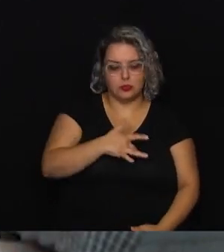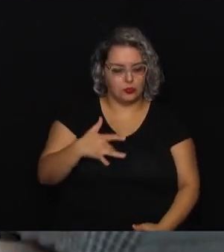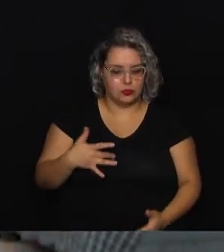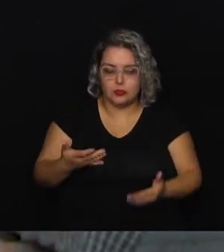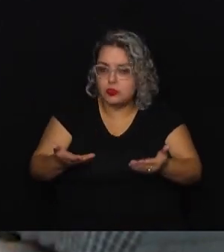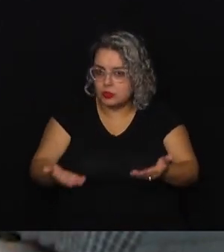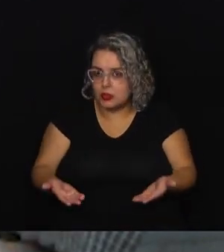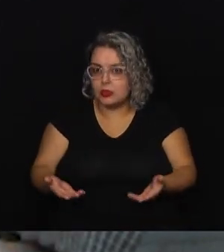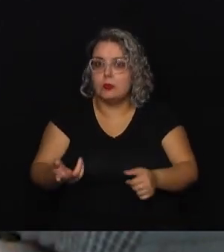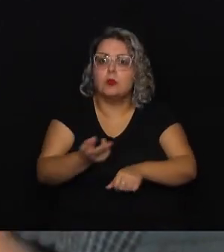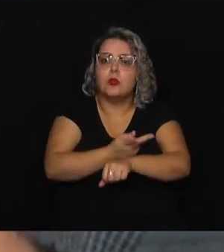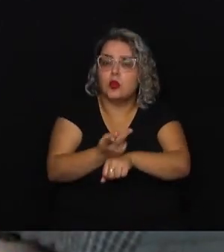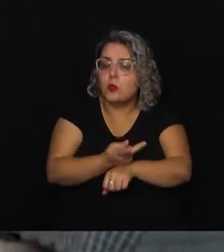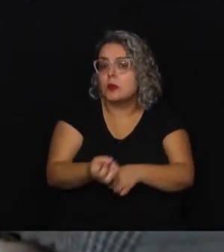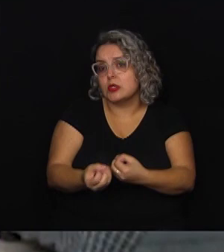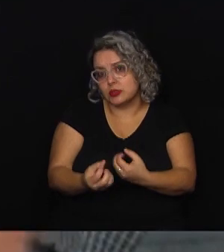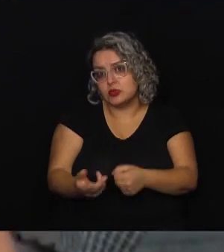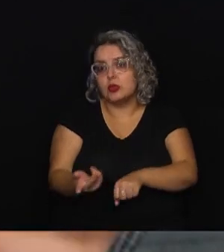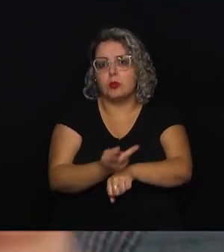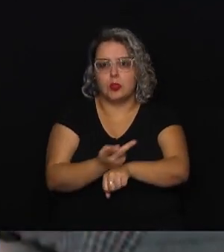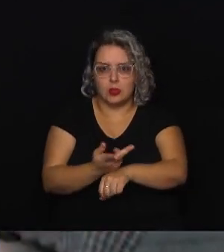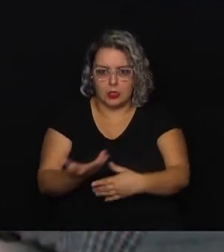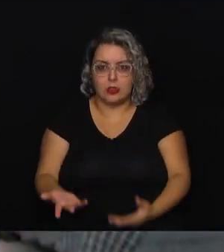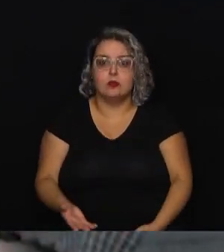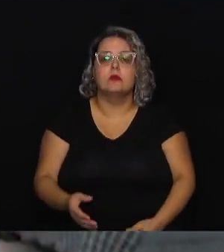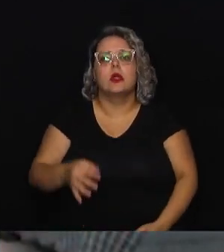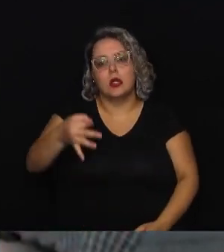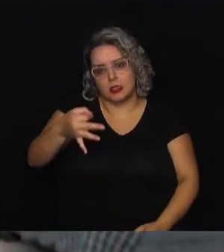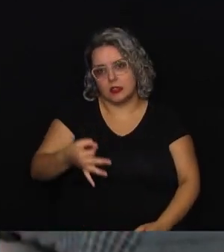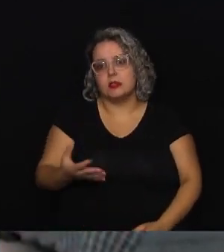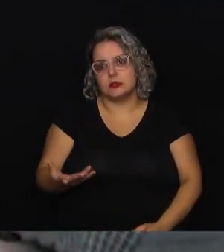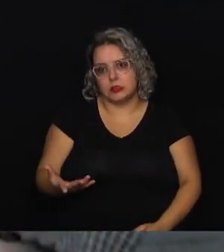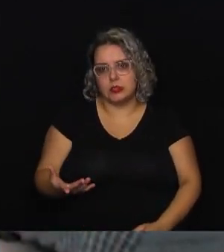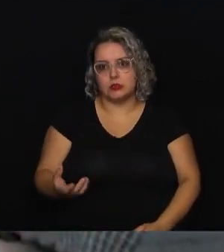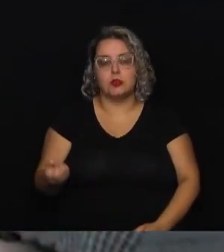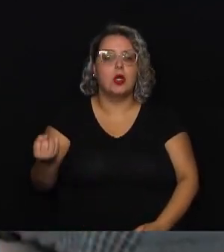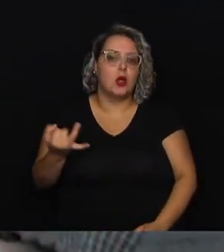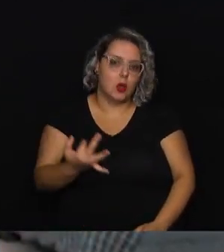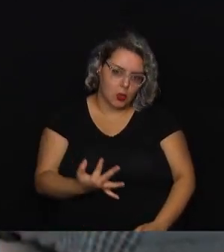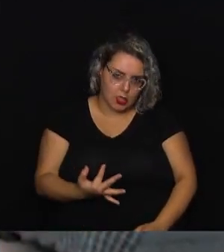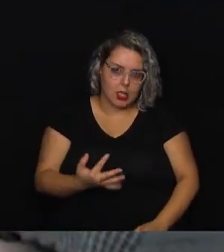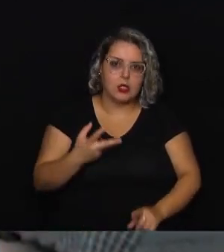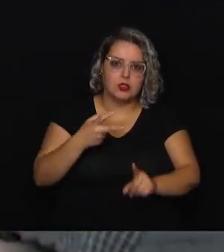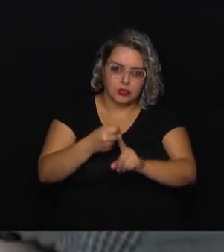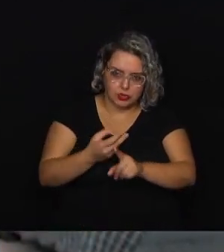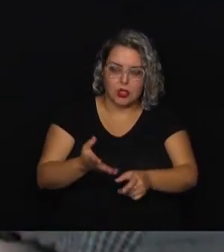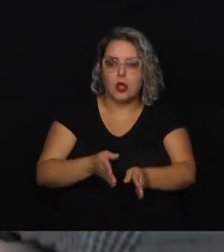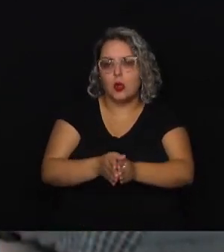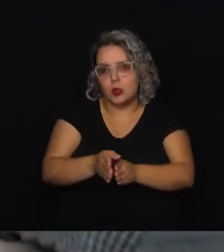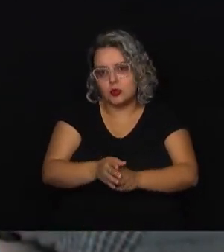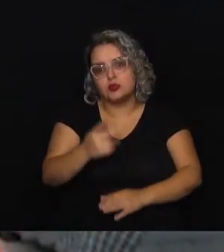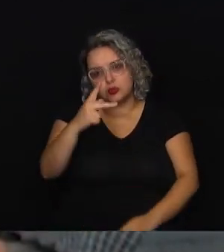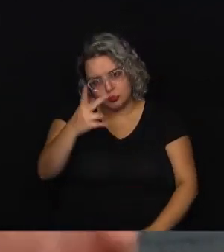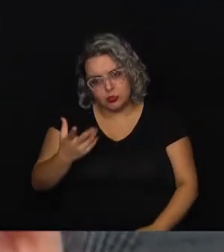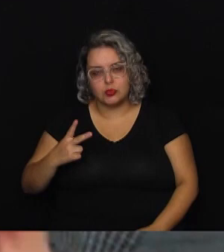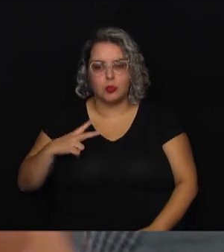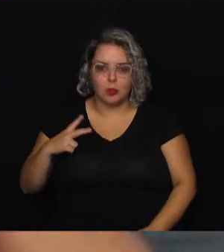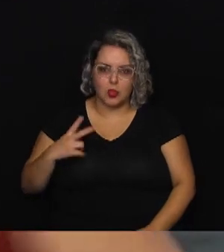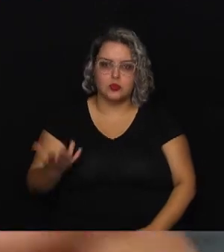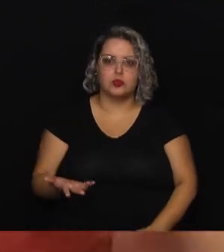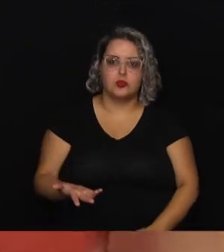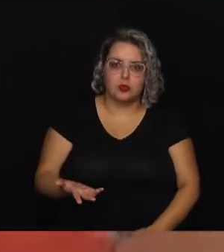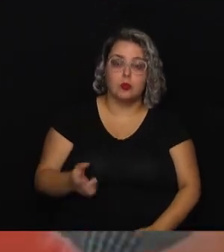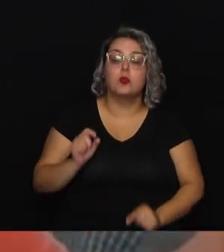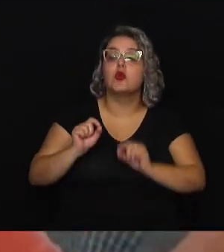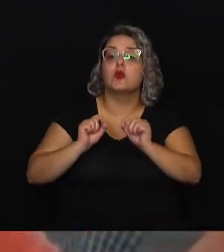buscar informação, ir atrás, ficar em dia, né, com a quantidade de doses recomendadas para o seu caso particular, para